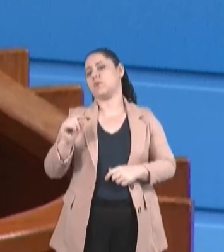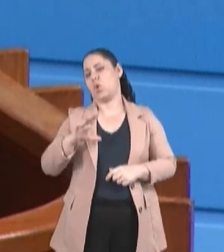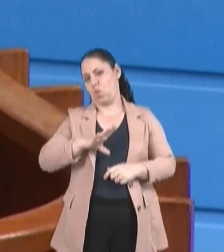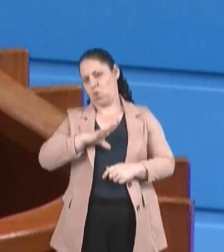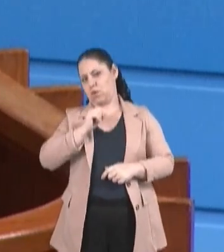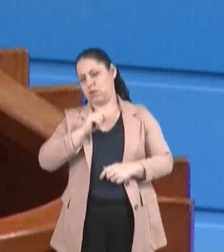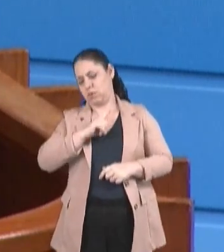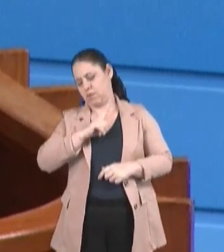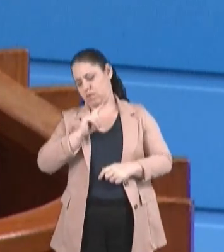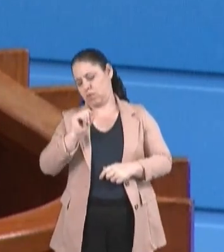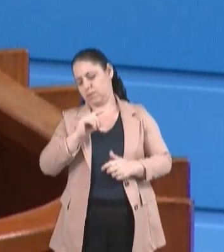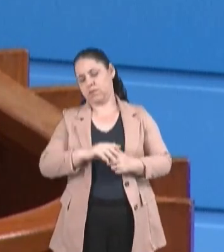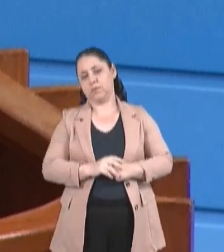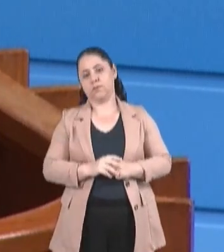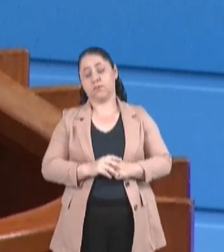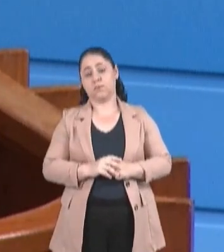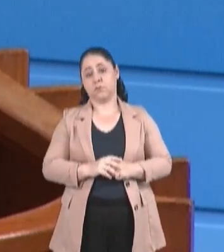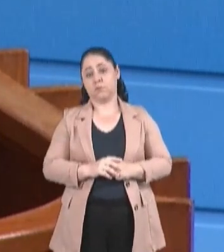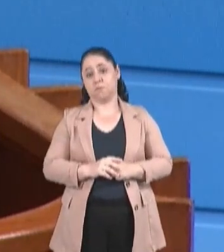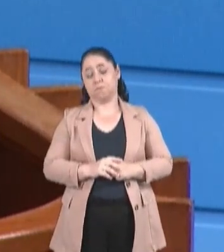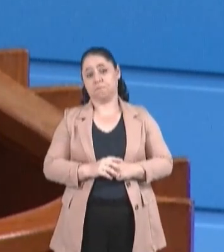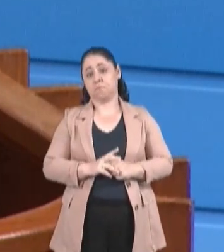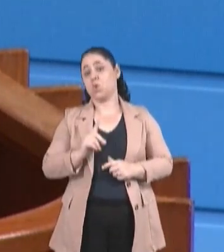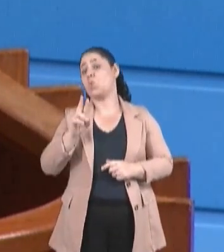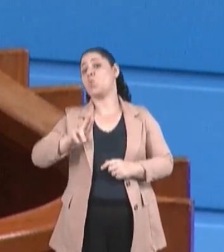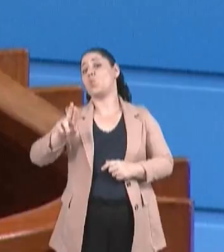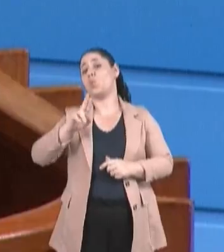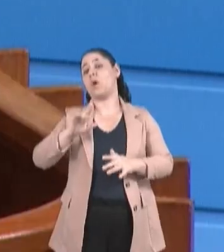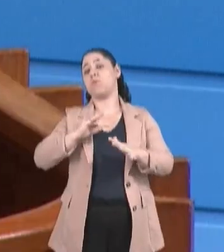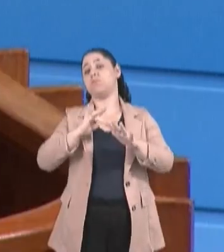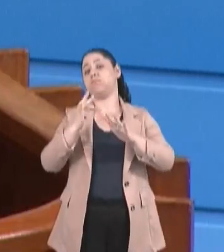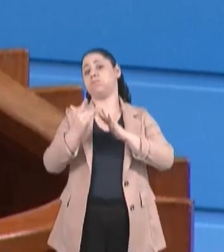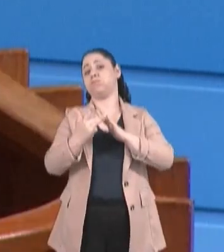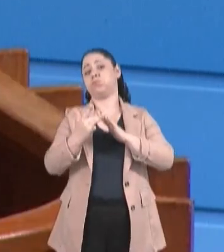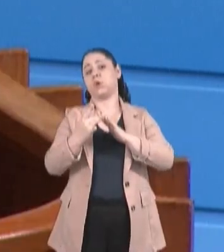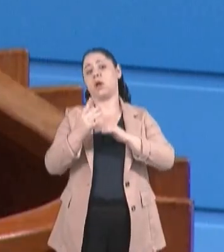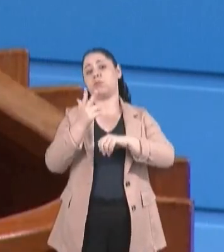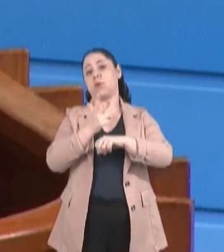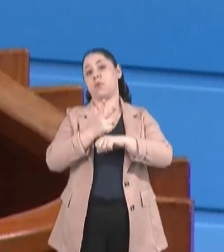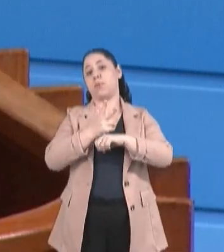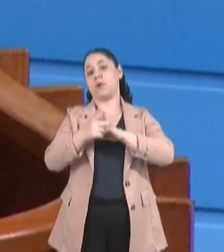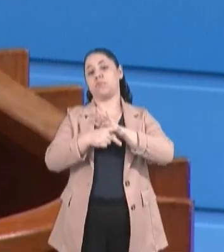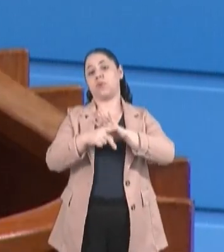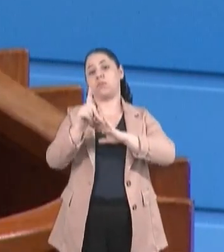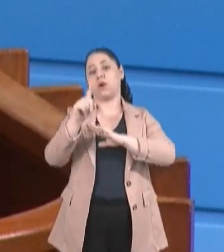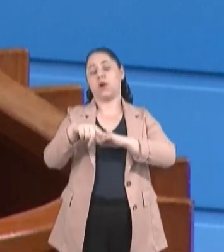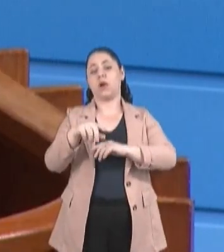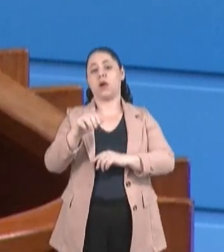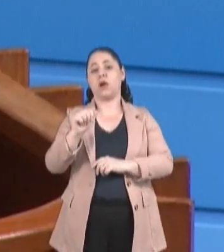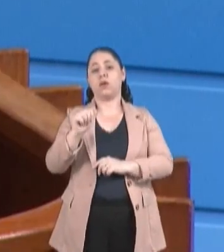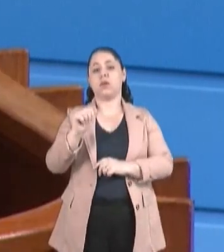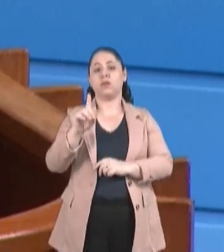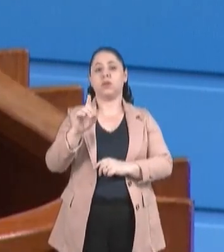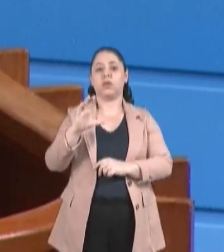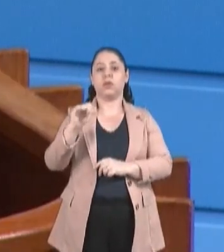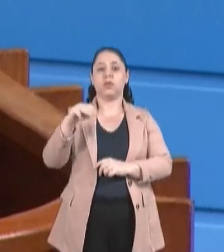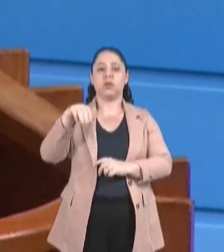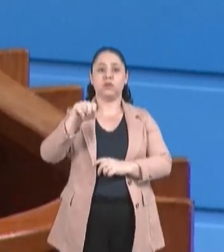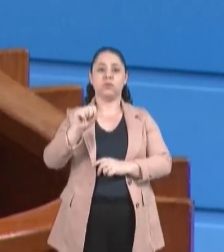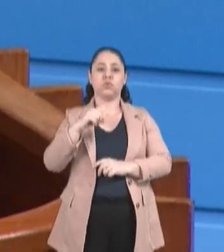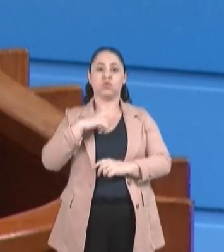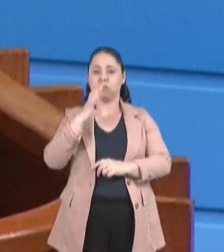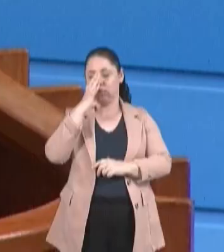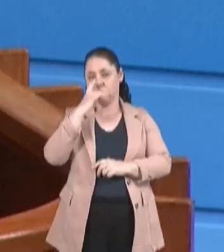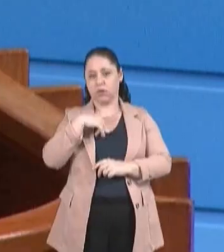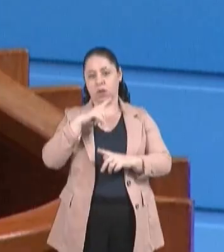a coragem de vir às redes sociais, nas redes sociais da própria AB Campos, que eu